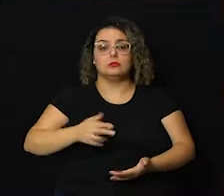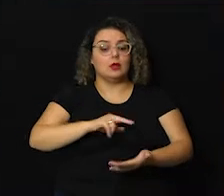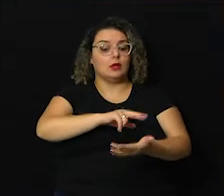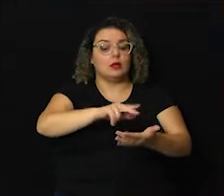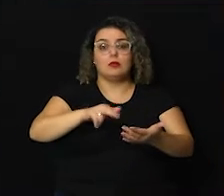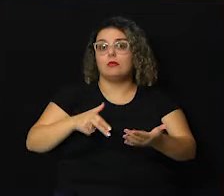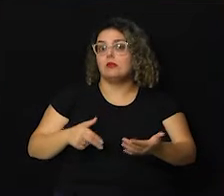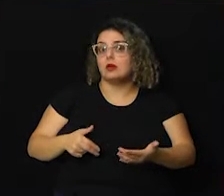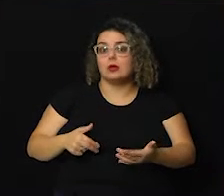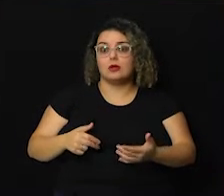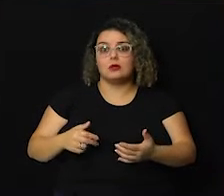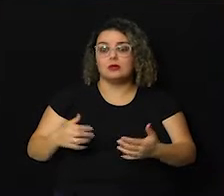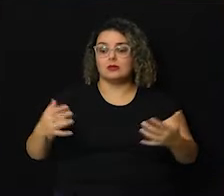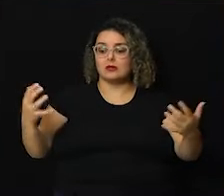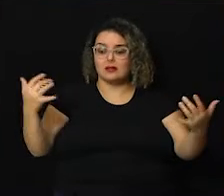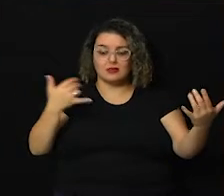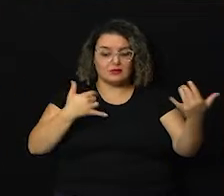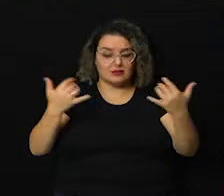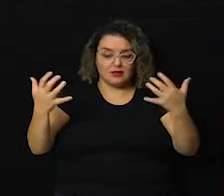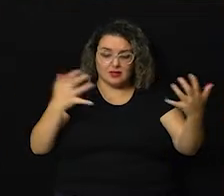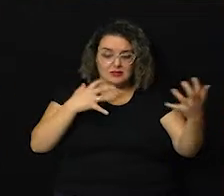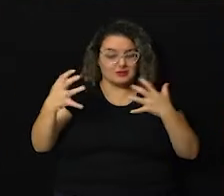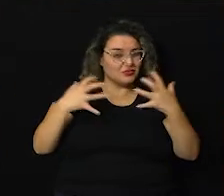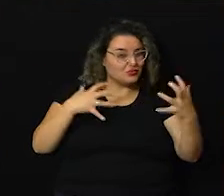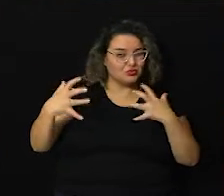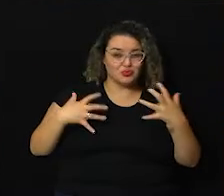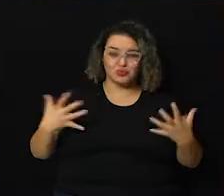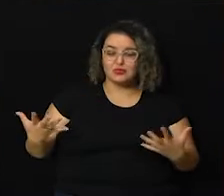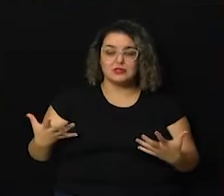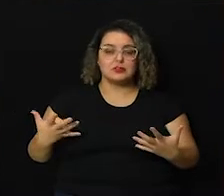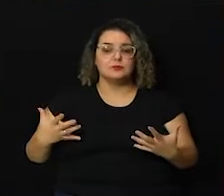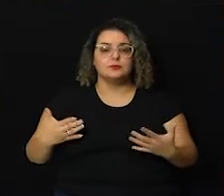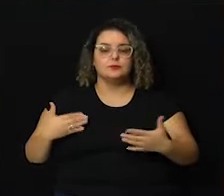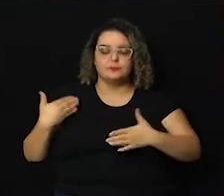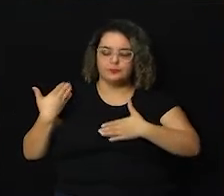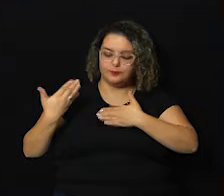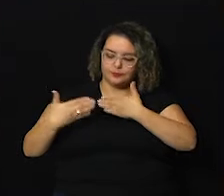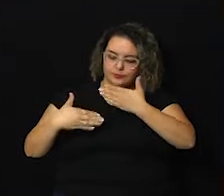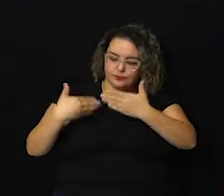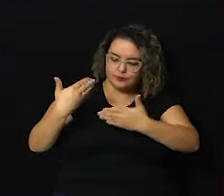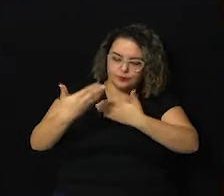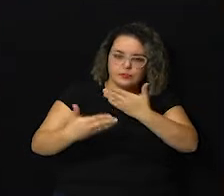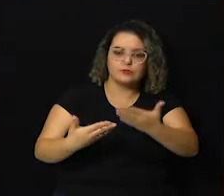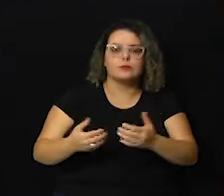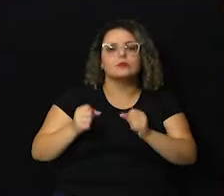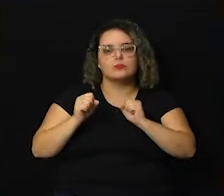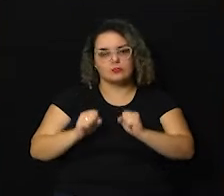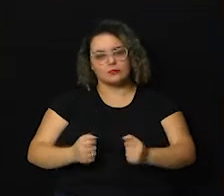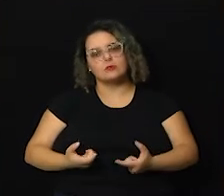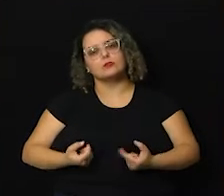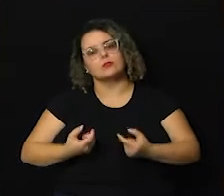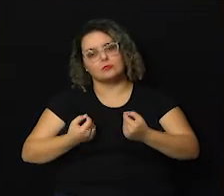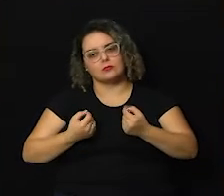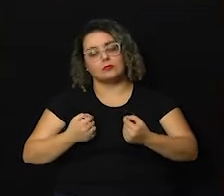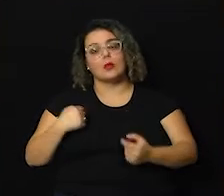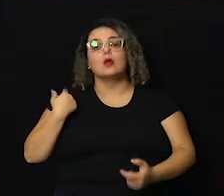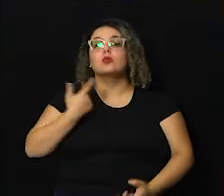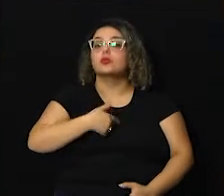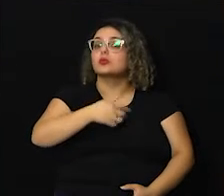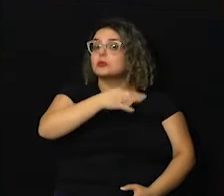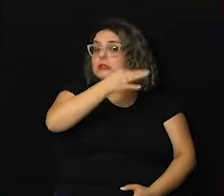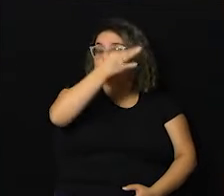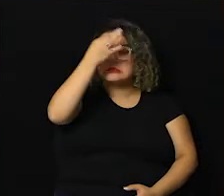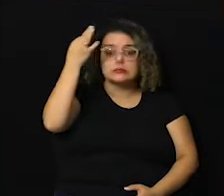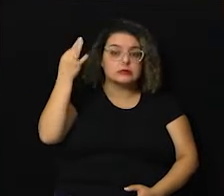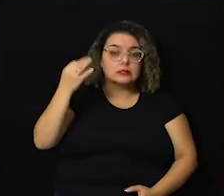são várias as agressões biológicas que os tecidos sofrem e que, ao longo do tempo, eles podem causar câncer. A nossa sorte é